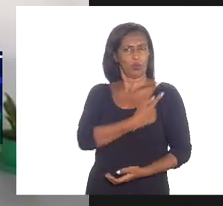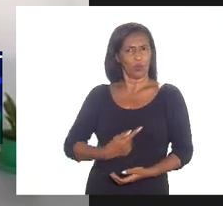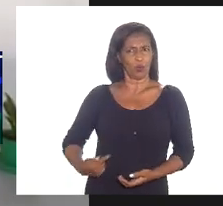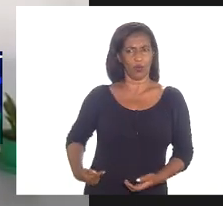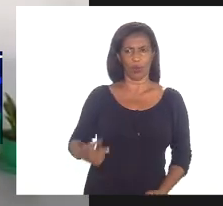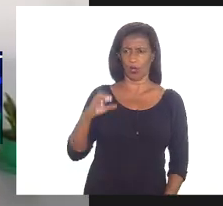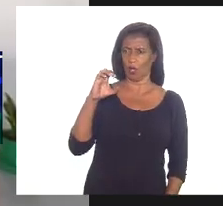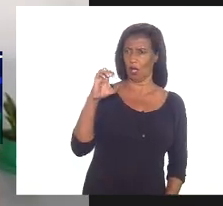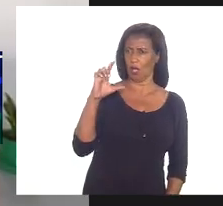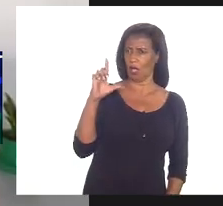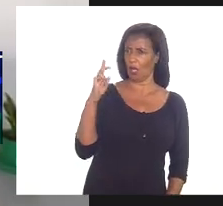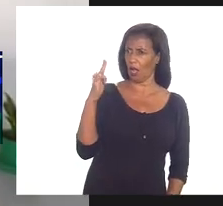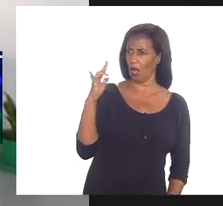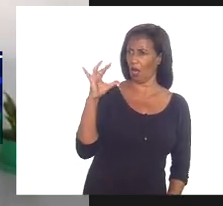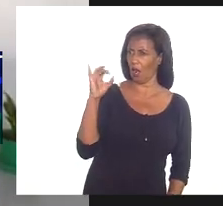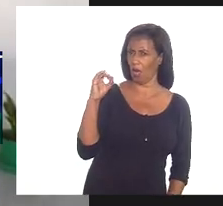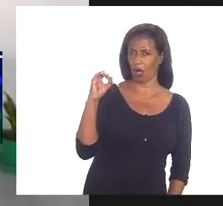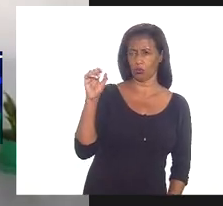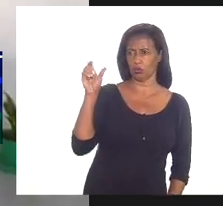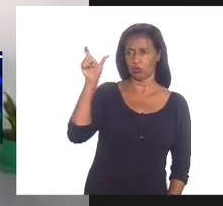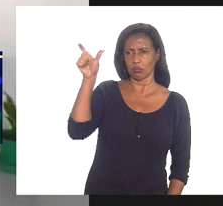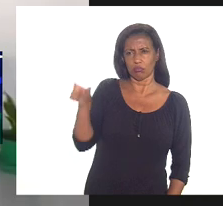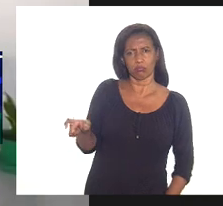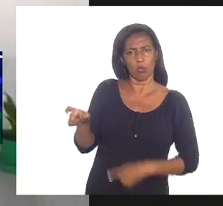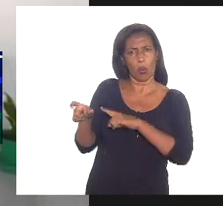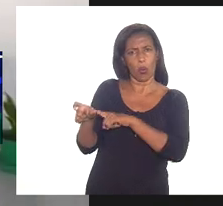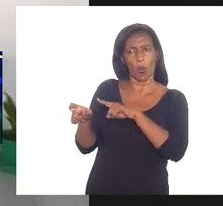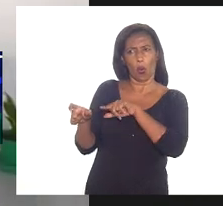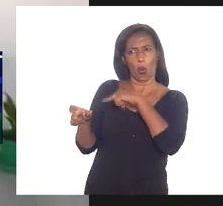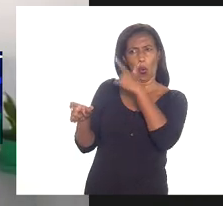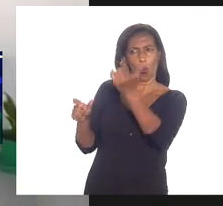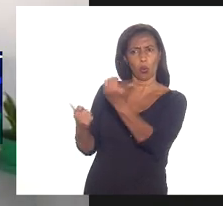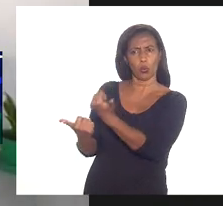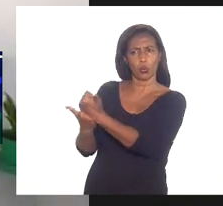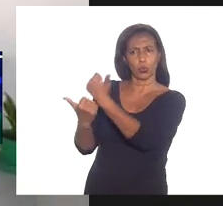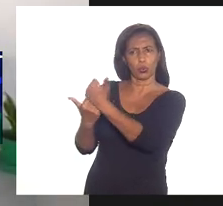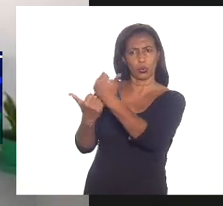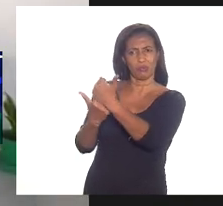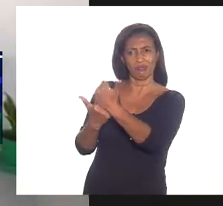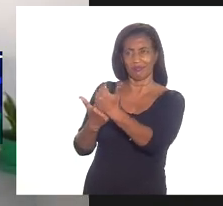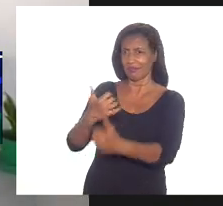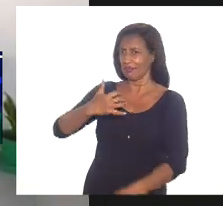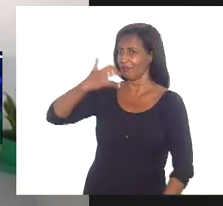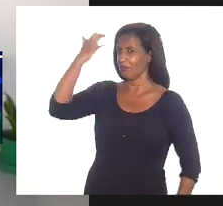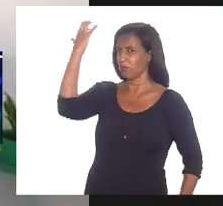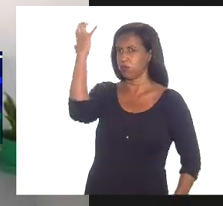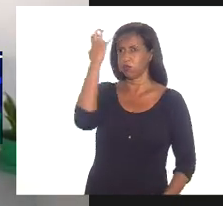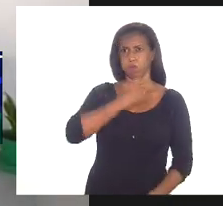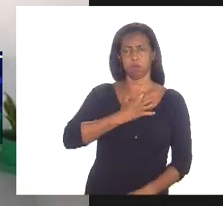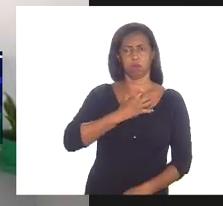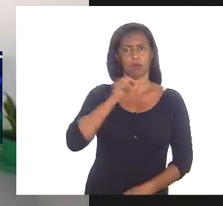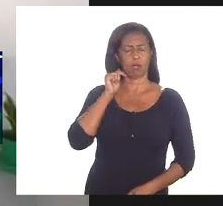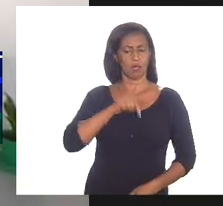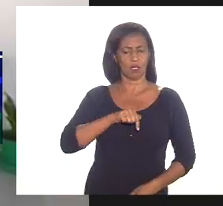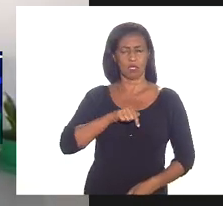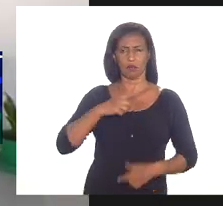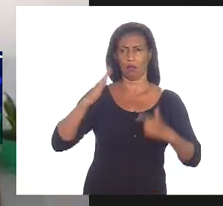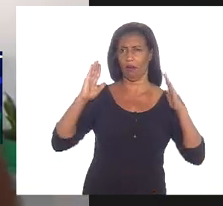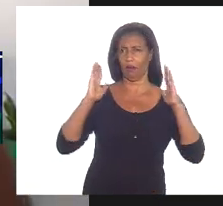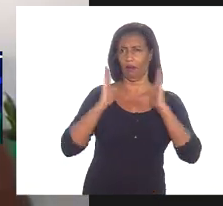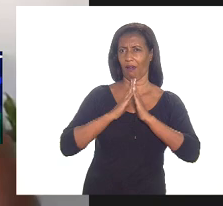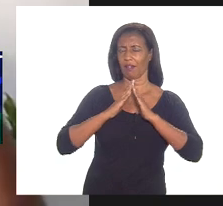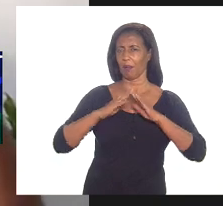Cláudio Castro na sua pessoa o intermediário eu acho gravíssimo essa é uma casa política